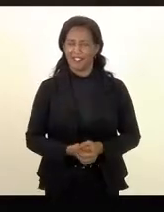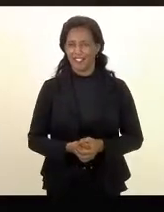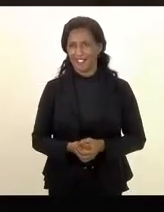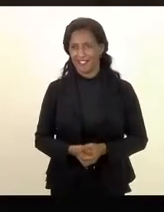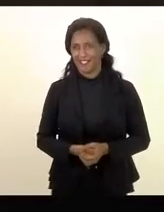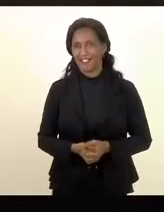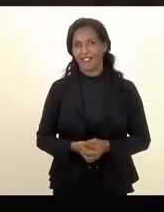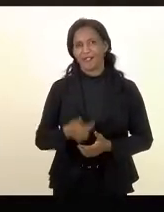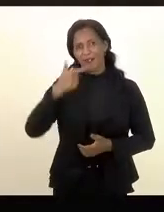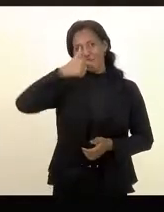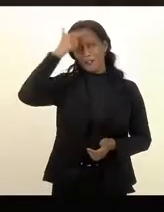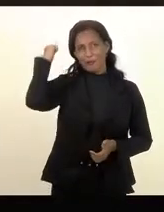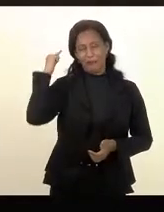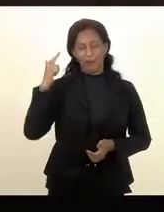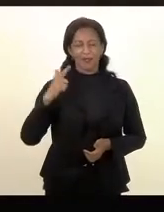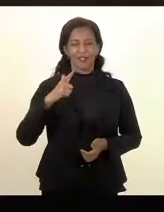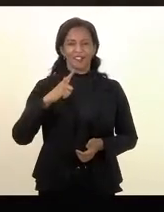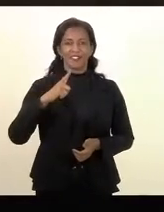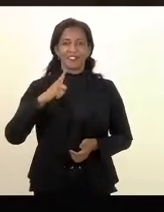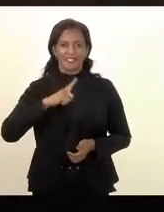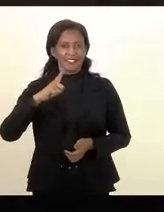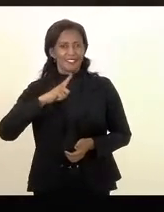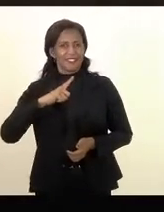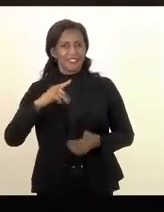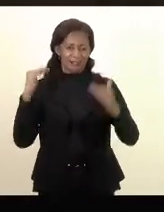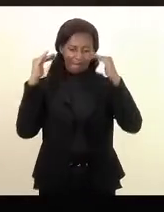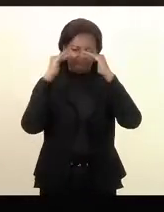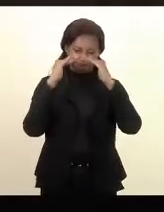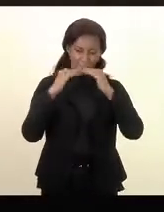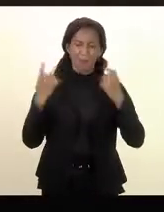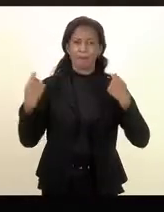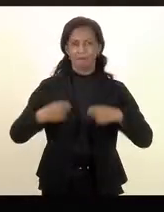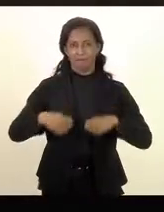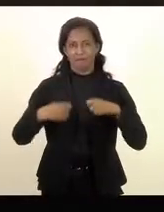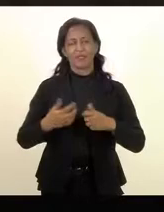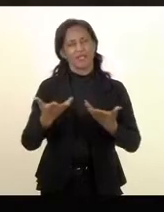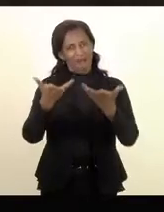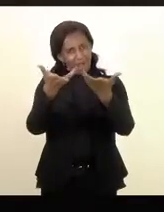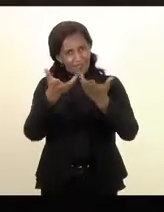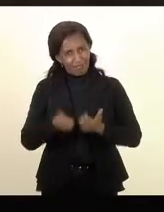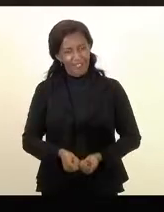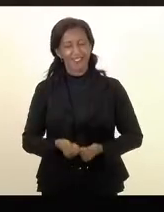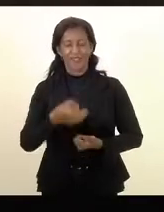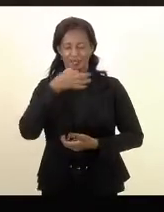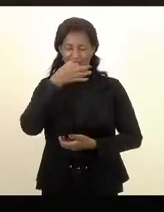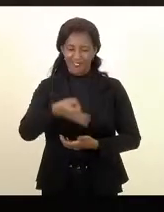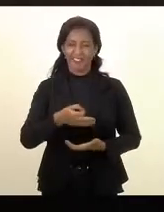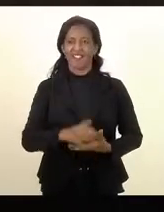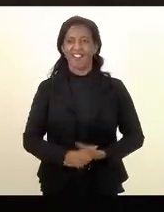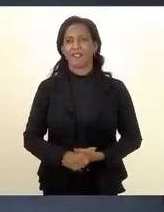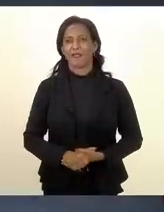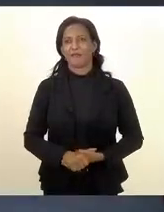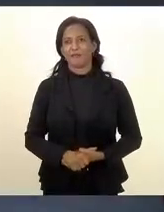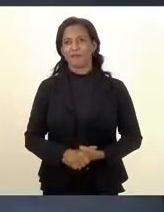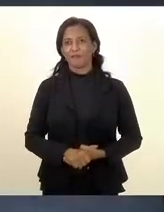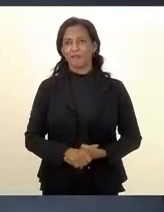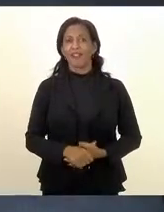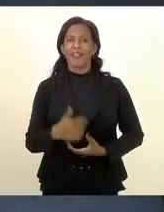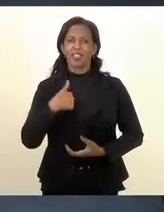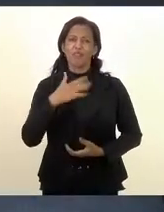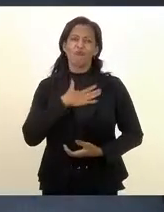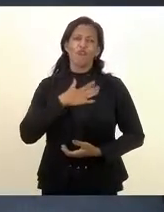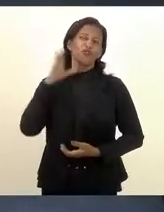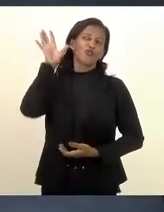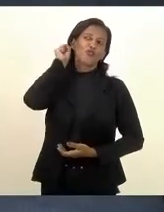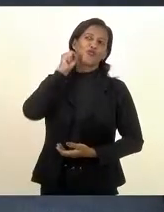colocação do deputado Luiz Paulo tem convergência e precisamos promover mesmo acolhemos a iniciativa eu gosto de ouvir